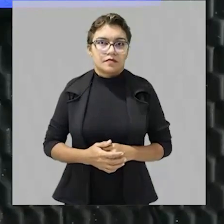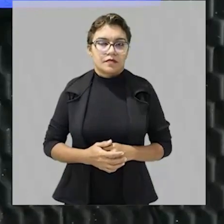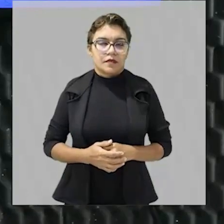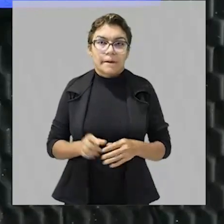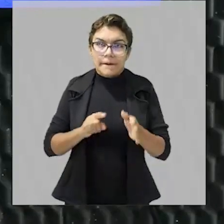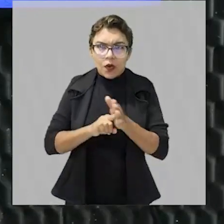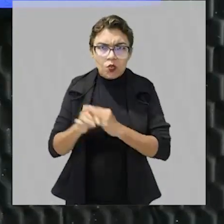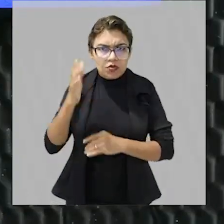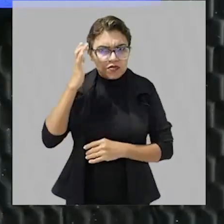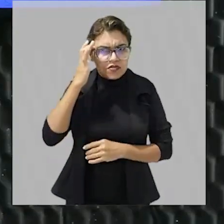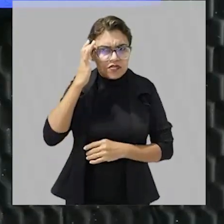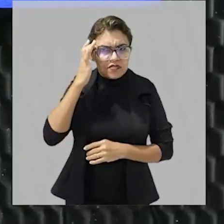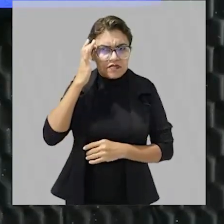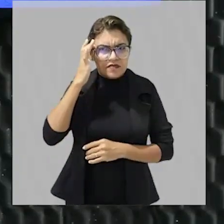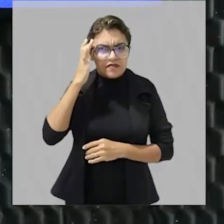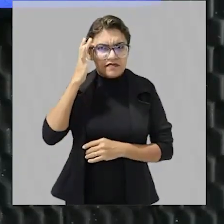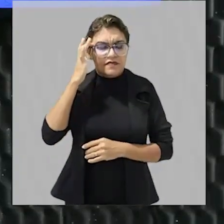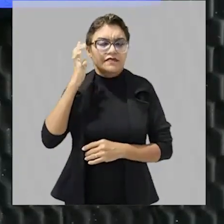alguns vírus,